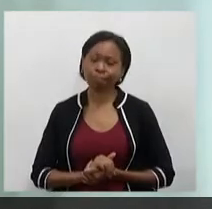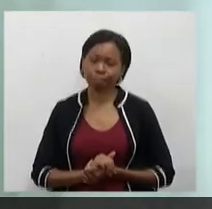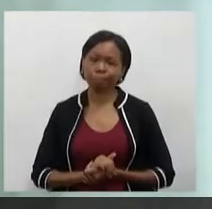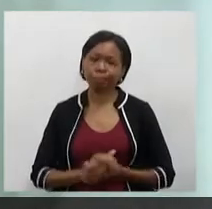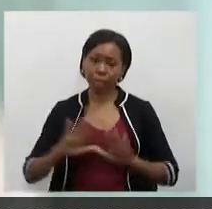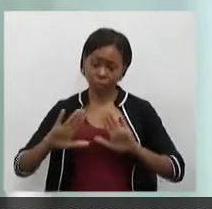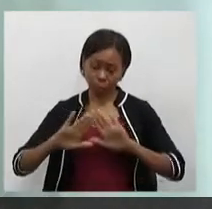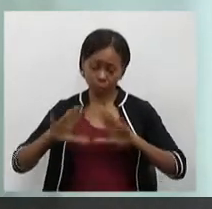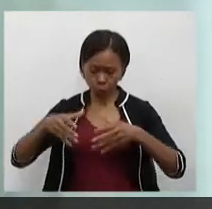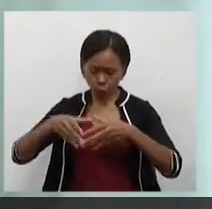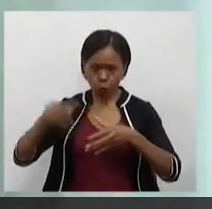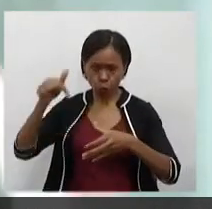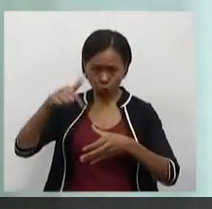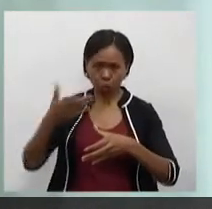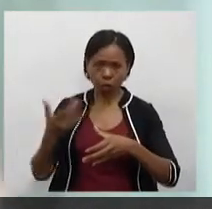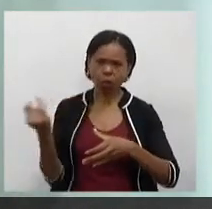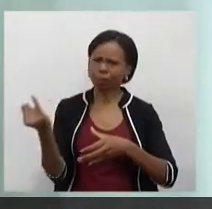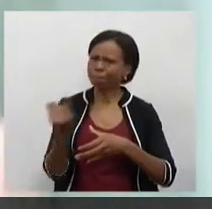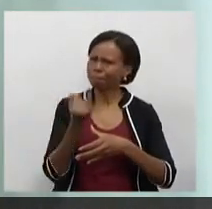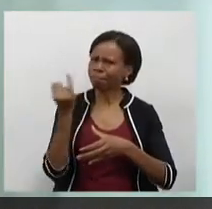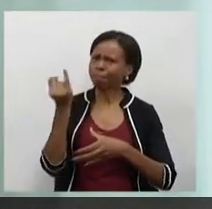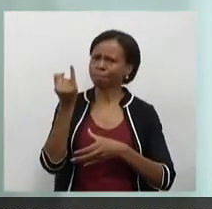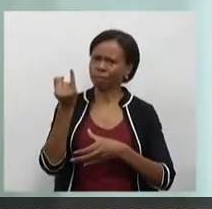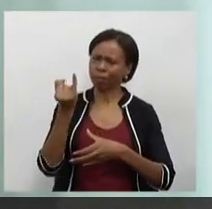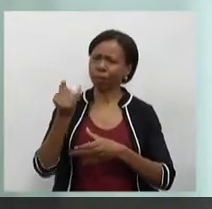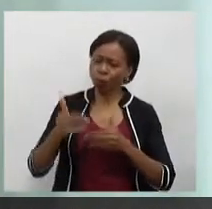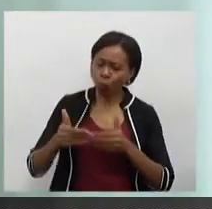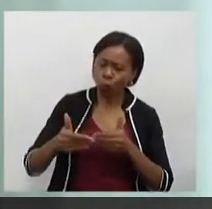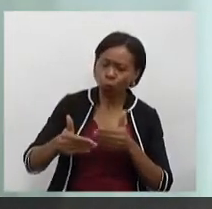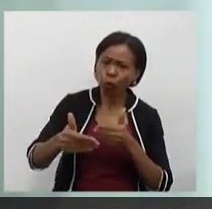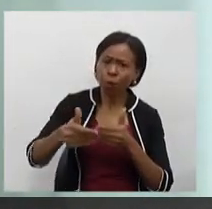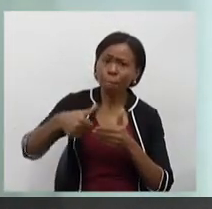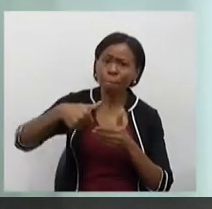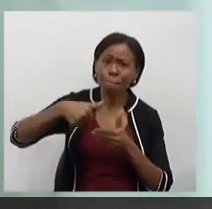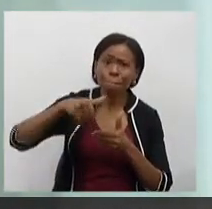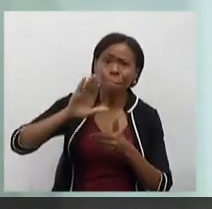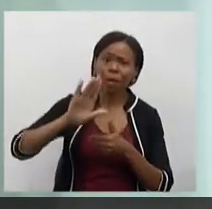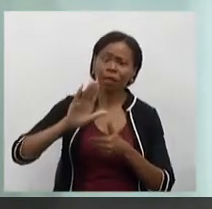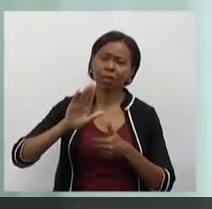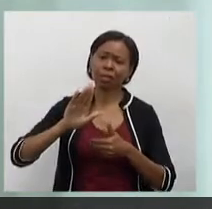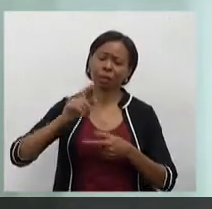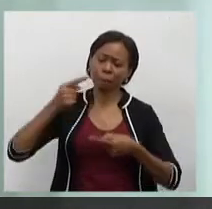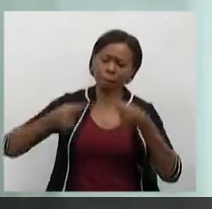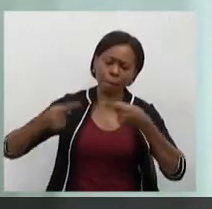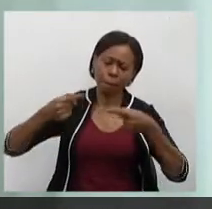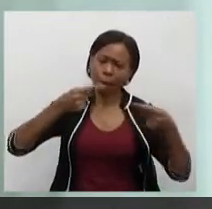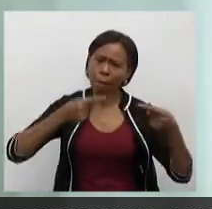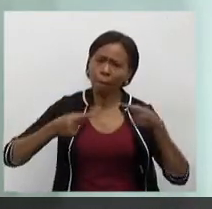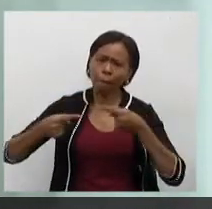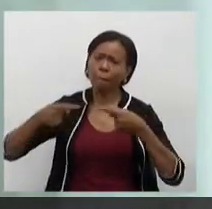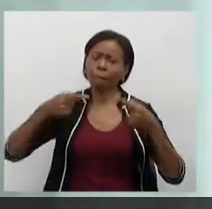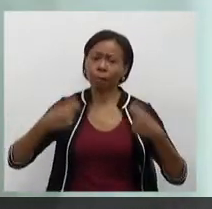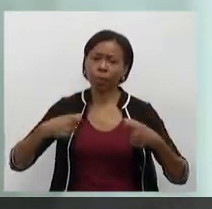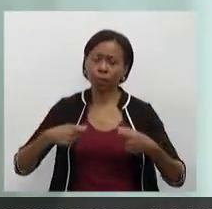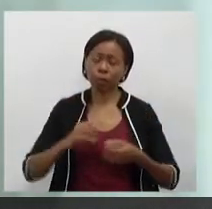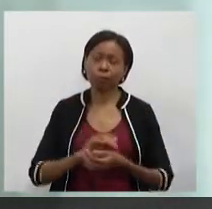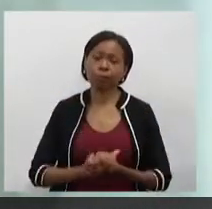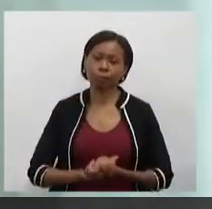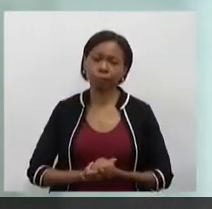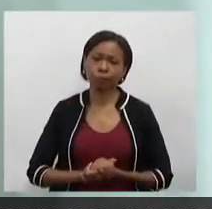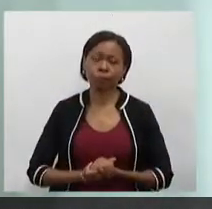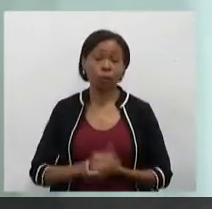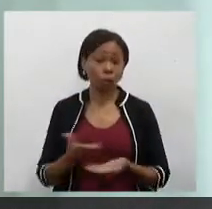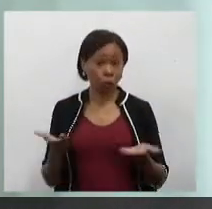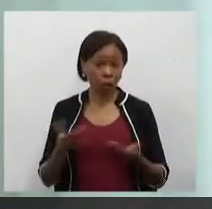tenhamos outros momentos para a gente discutir isso, para construir. Porque senão a gente nunca vai sair do lugar. O Rio de Janeiro hoje está